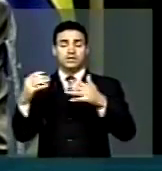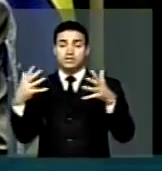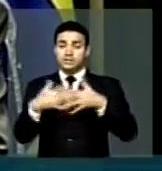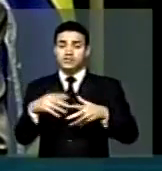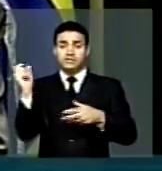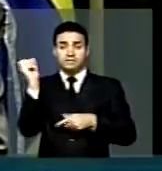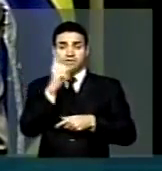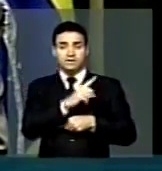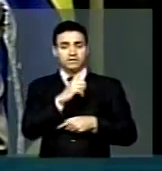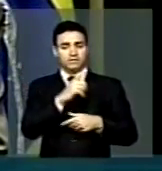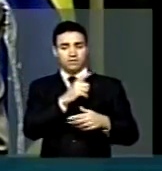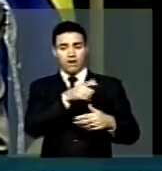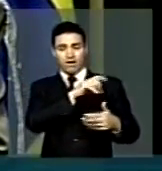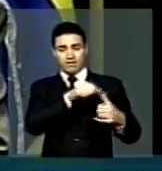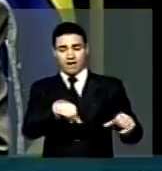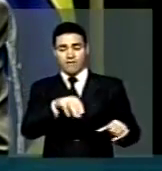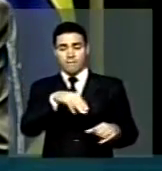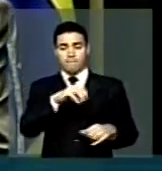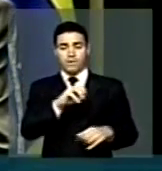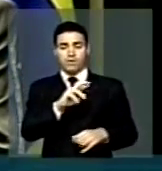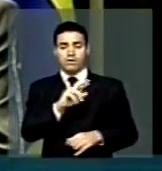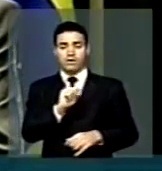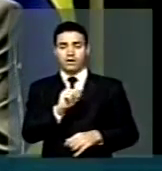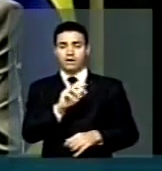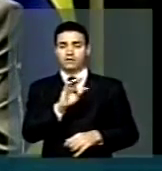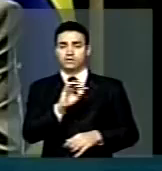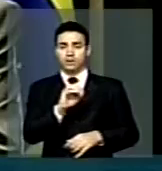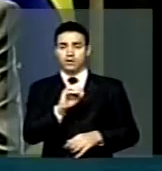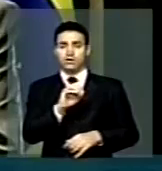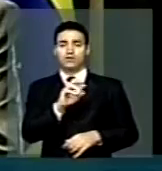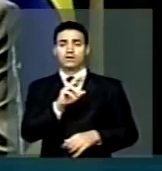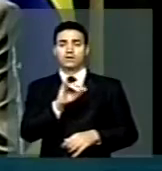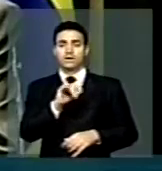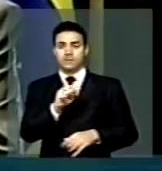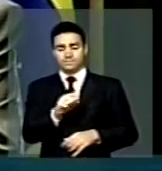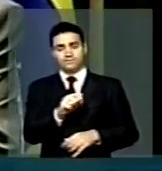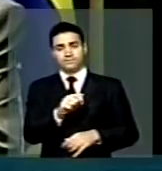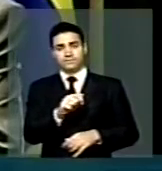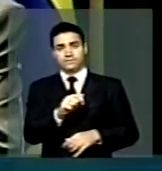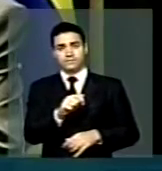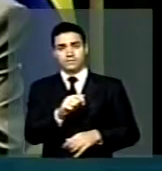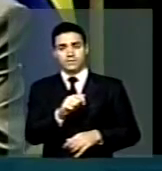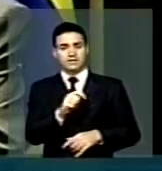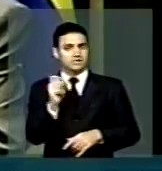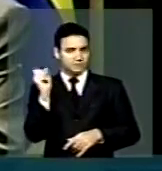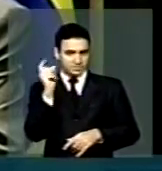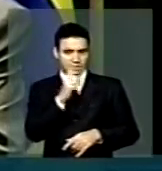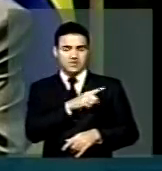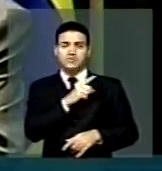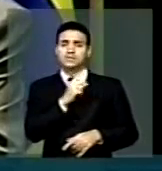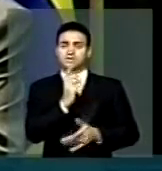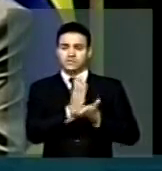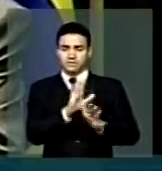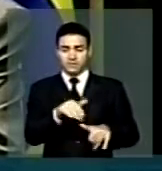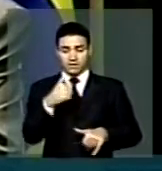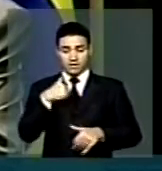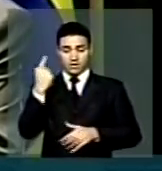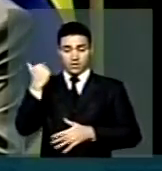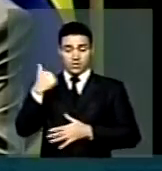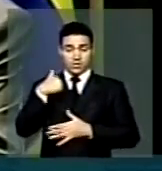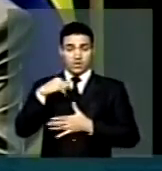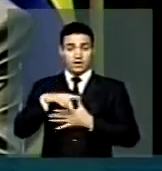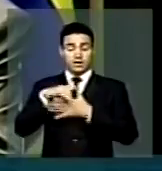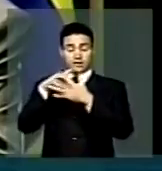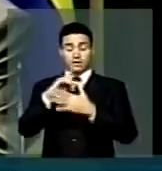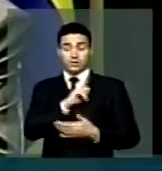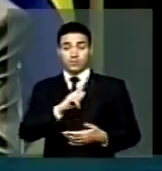estávamos em moratória. Foi muito difícil romper com a moratória. Eu era líder do governo, tinha